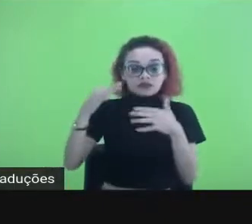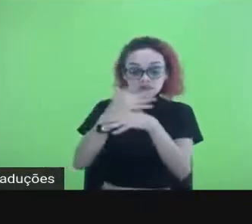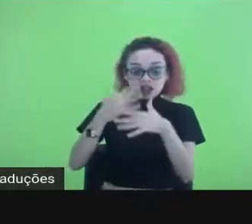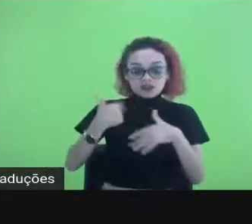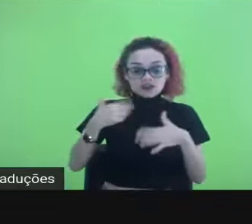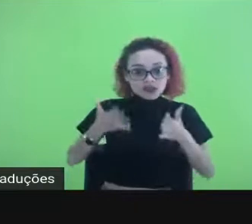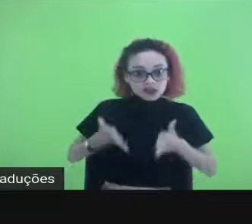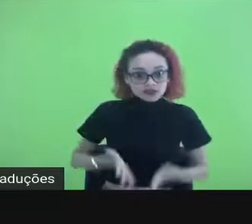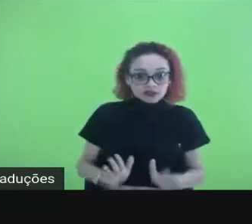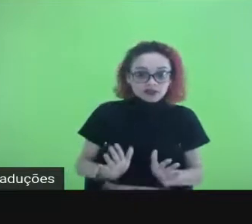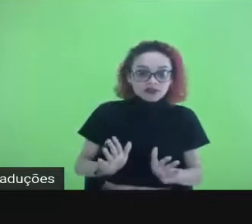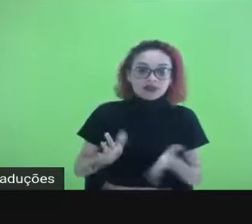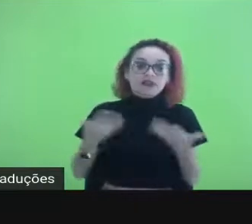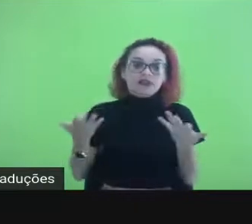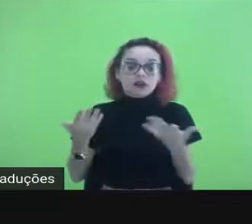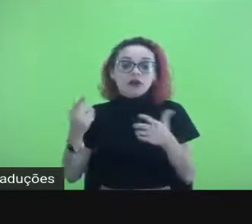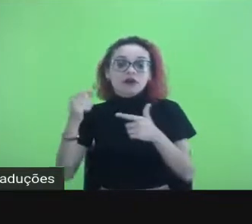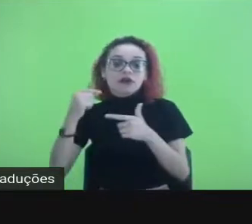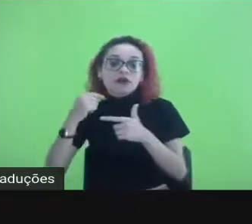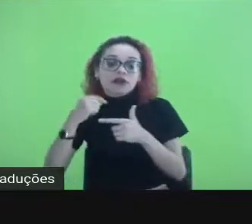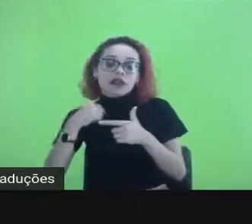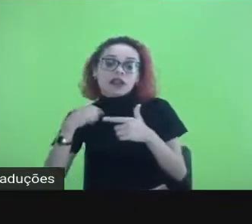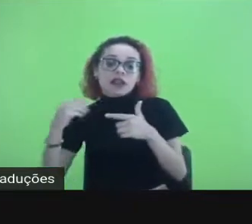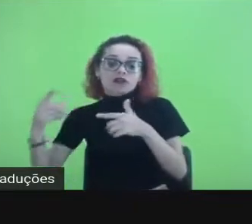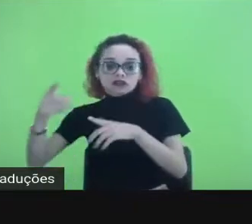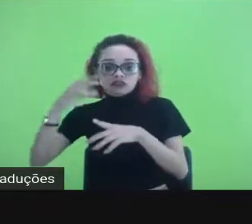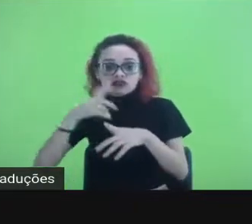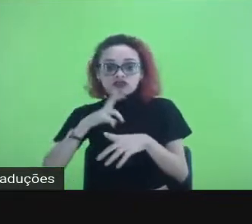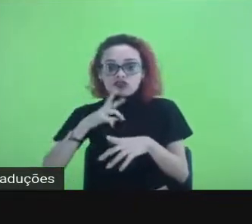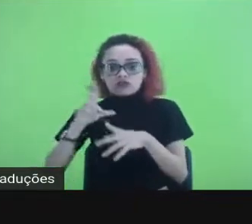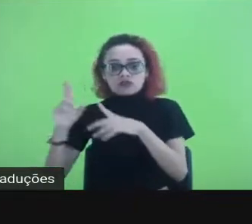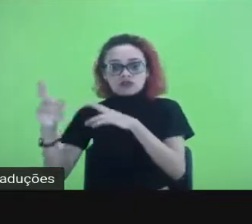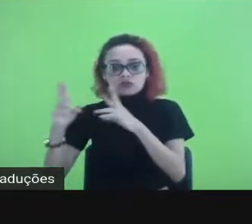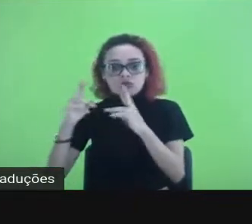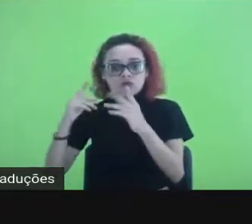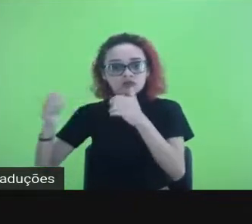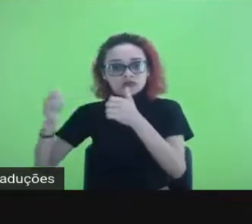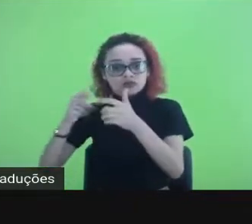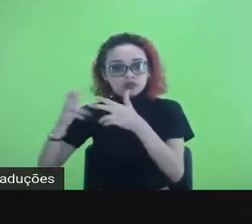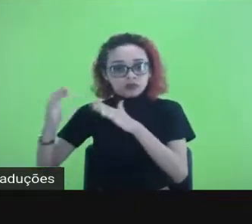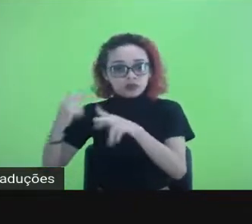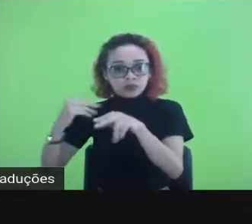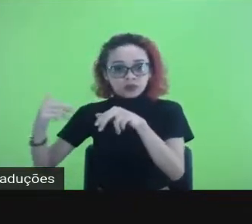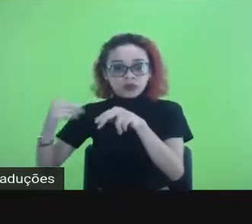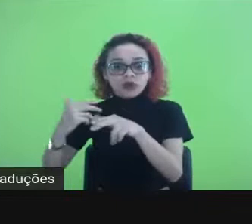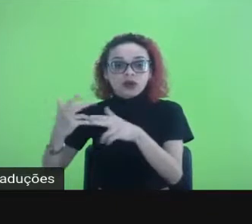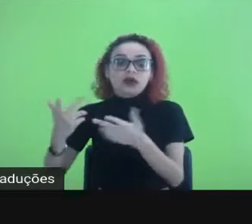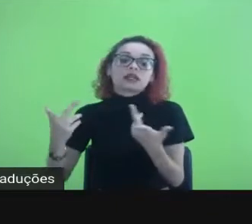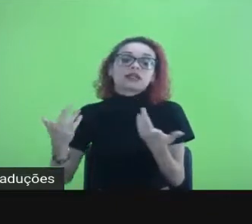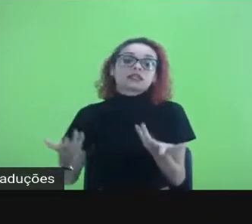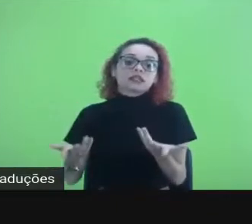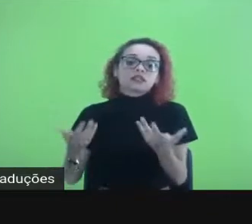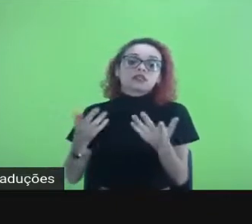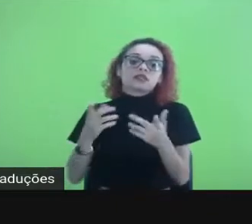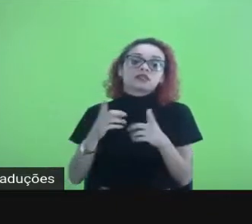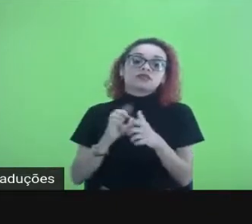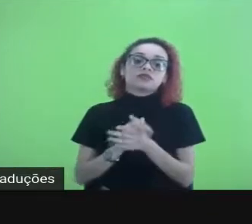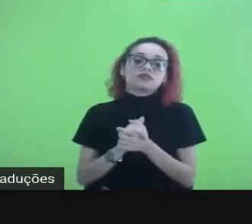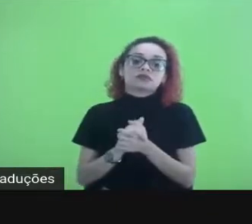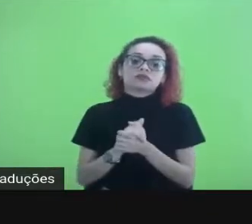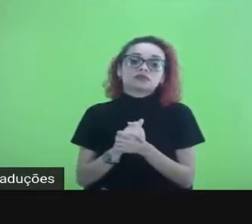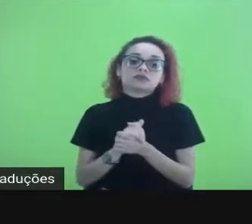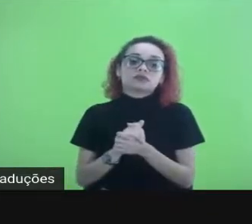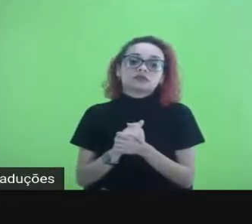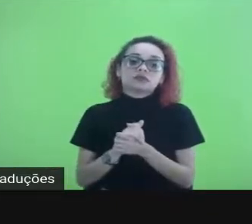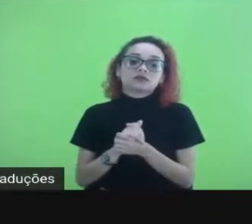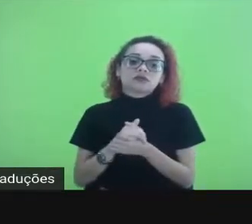E cercado também por rodovias, né? No caso de Perus, está após o Rodoanel, né? Então,